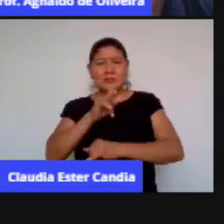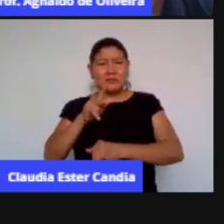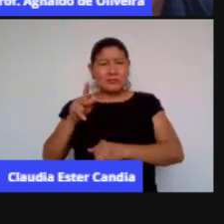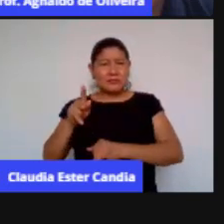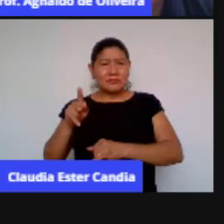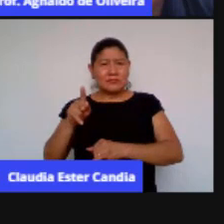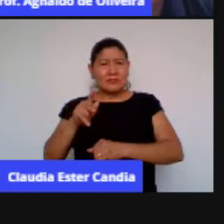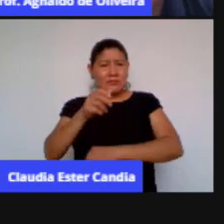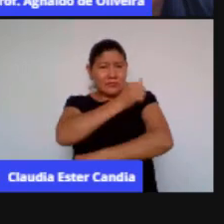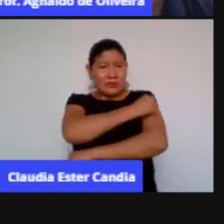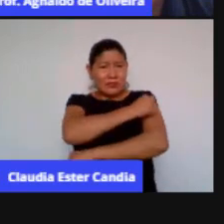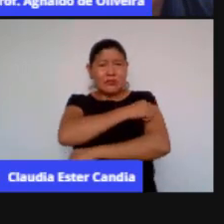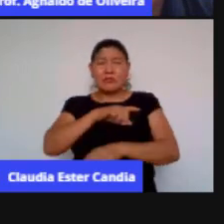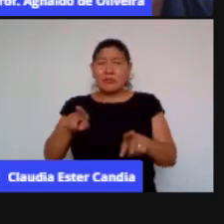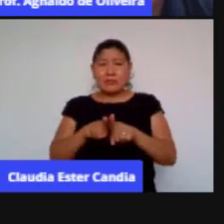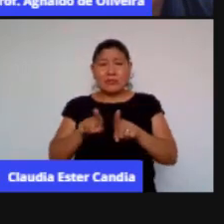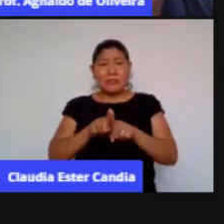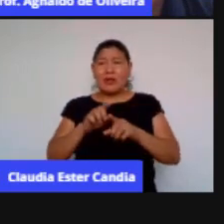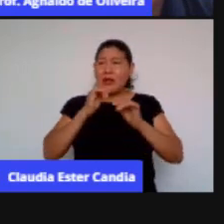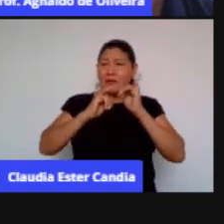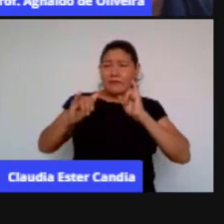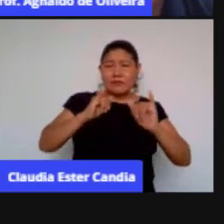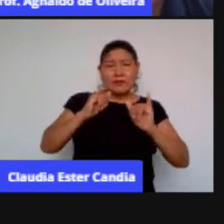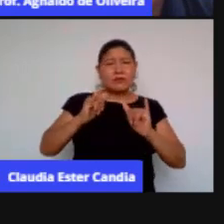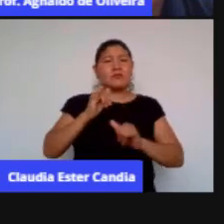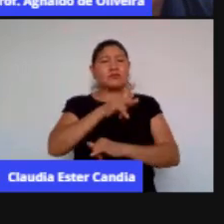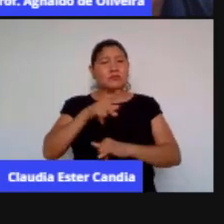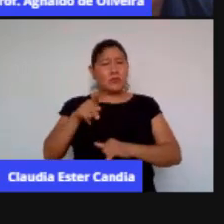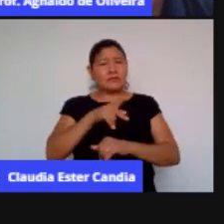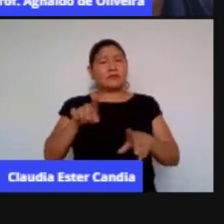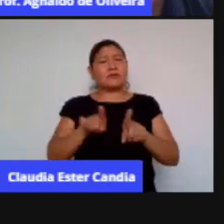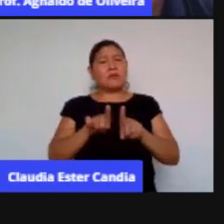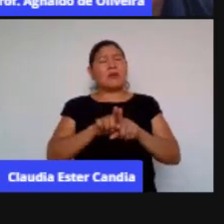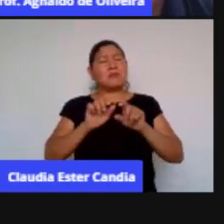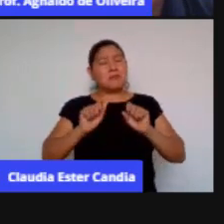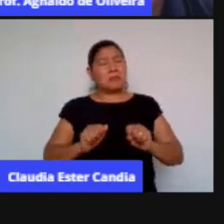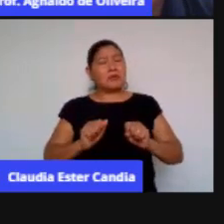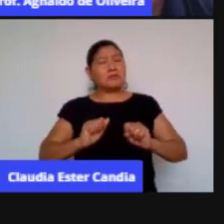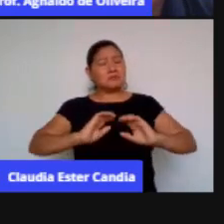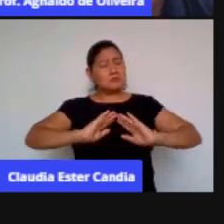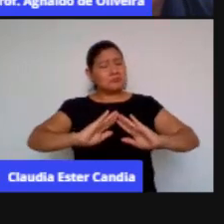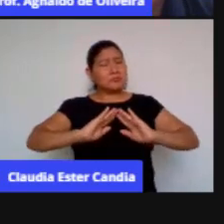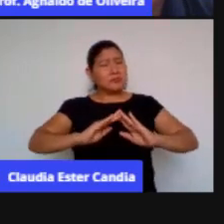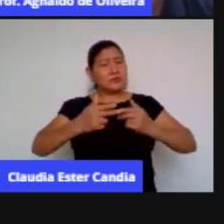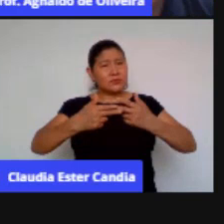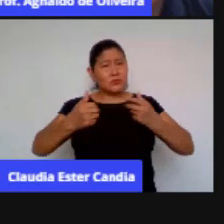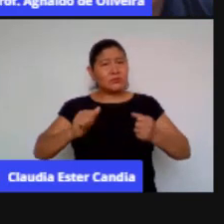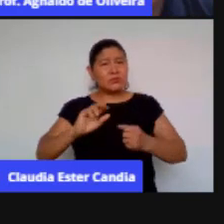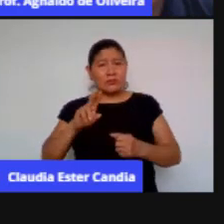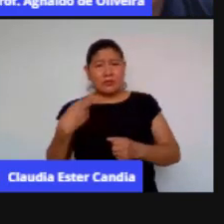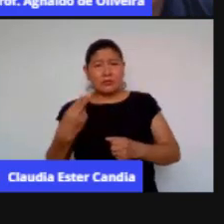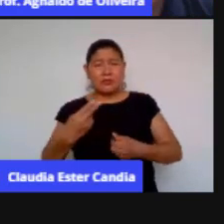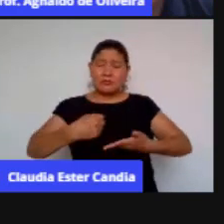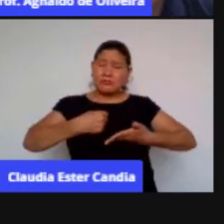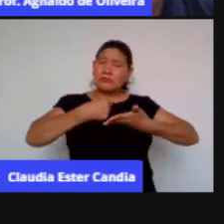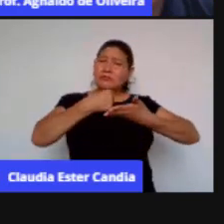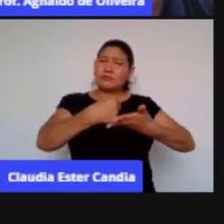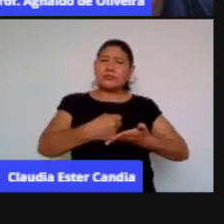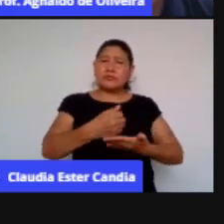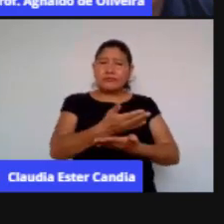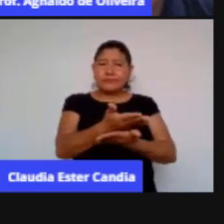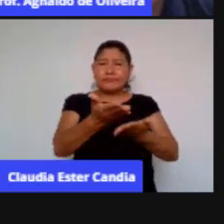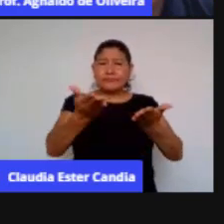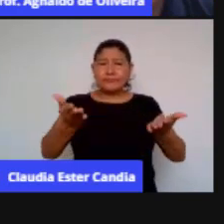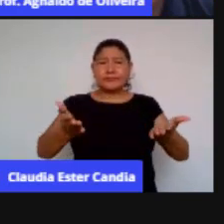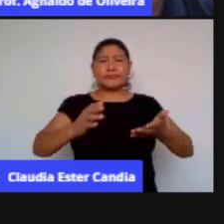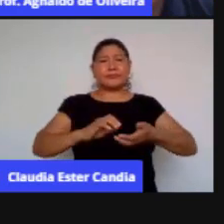do que for relatado para a gente, for pedido para a gente pode desenvolver algumas ações a fim de colaborar, né, com as ações